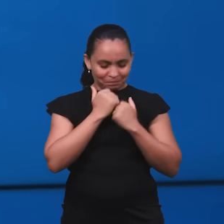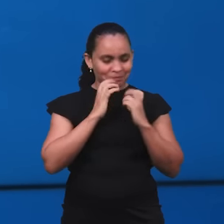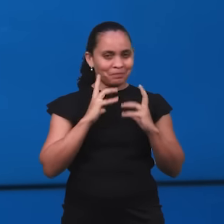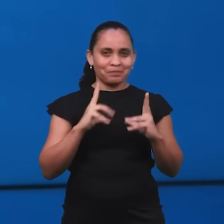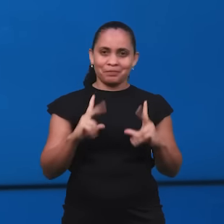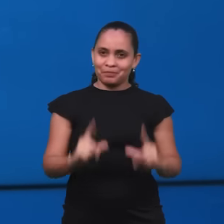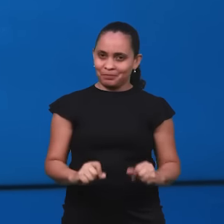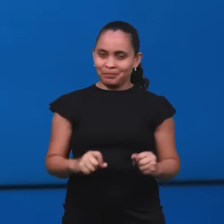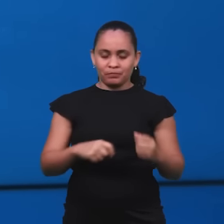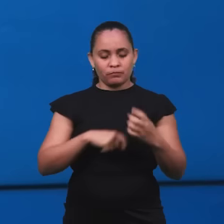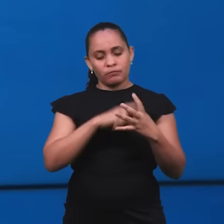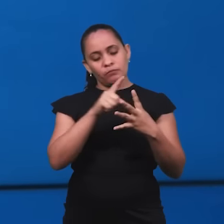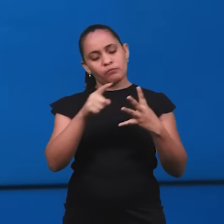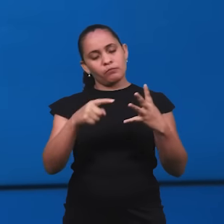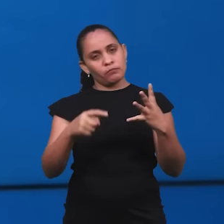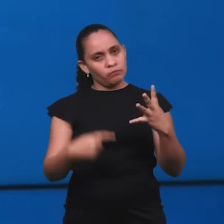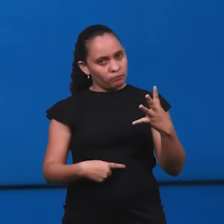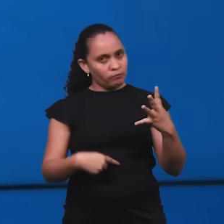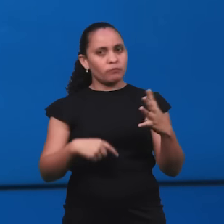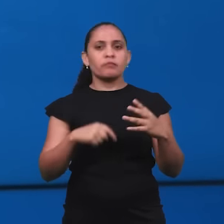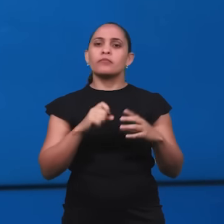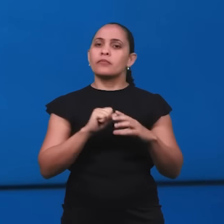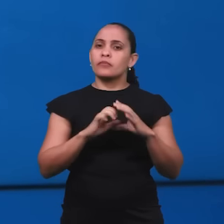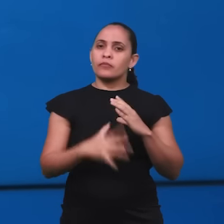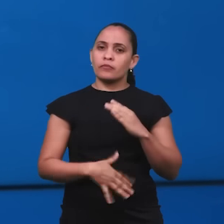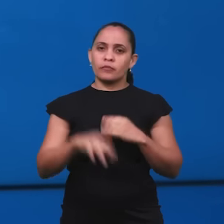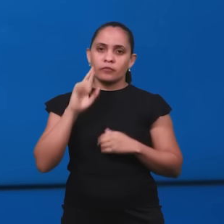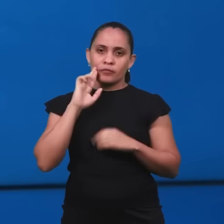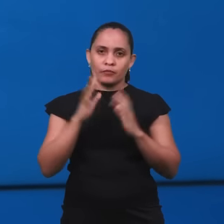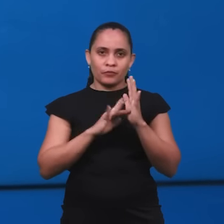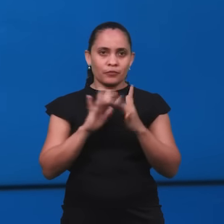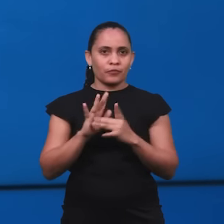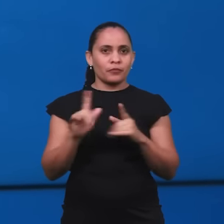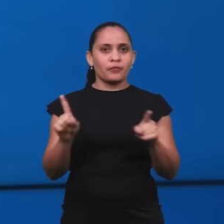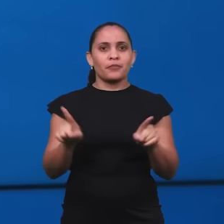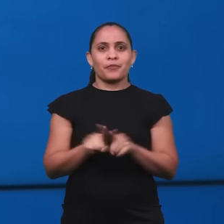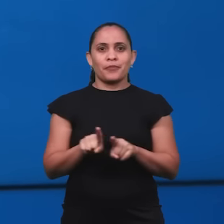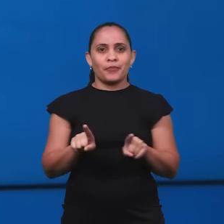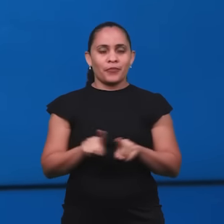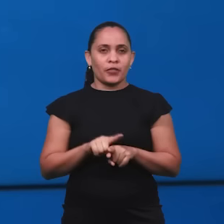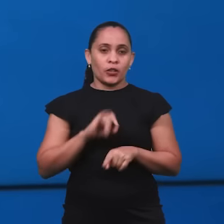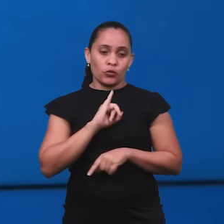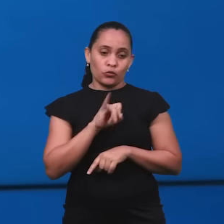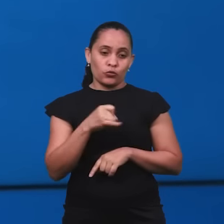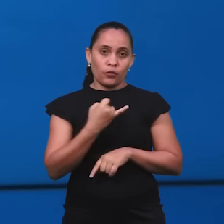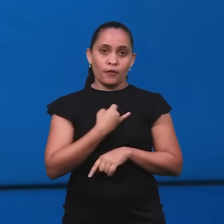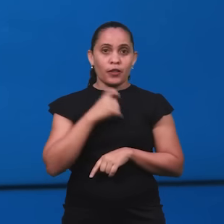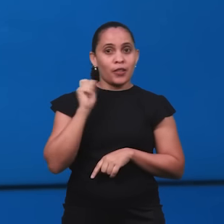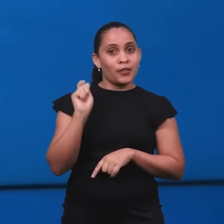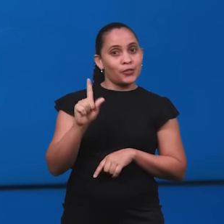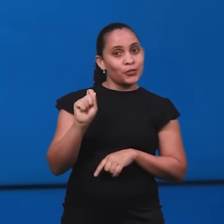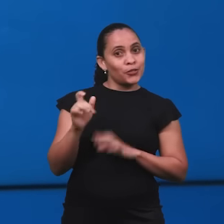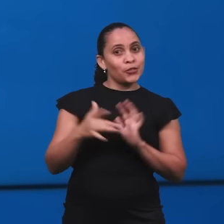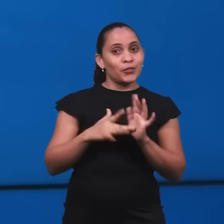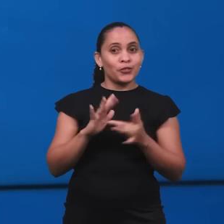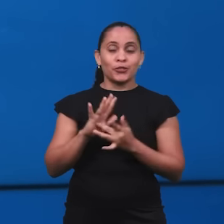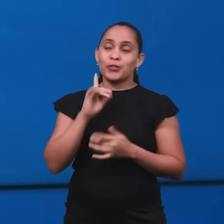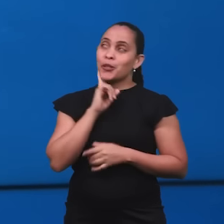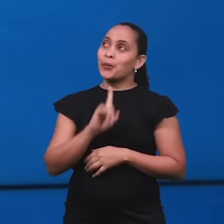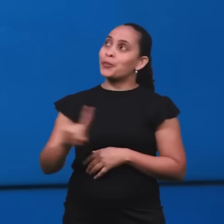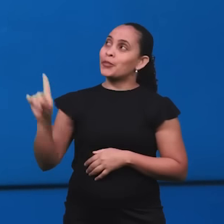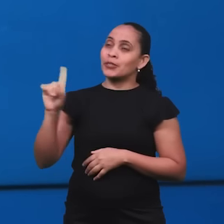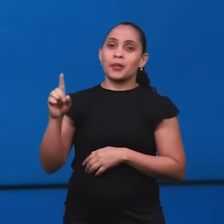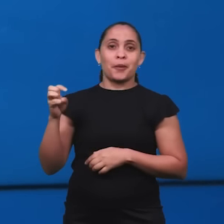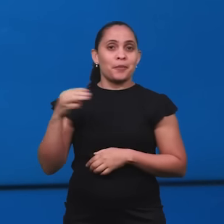4 aspectos, né, do Senhor Jesus. Os evangelhos mostram isso, né? João fala da cor azul, Jesus como Deus, né? Mateus